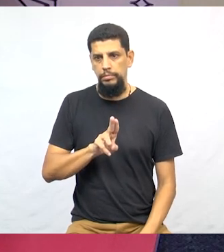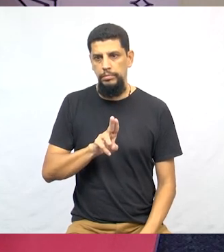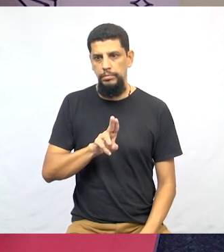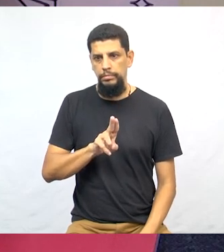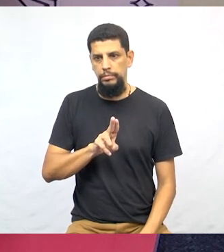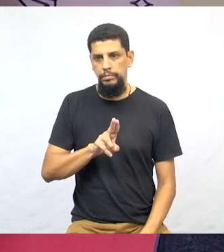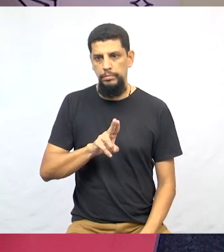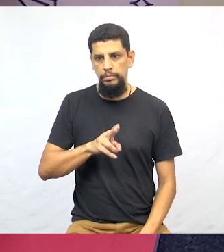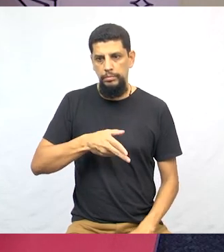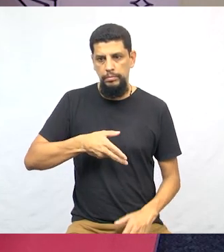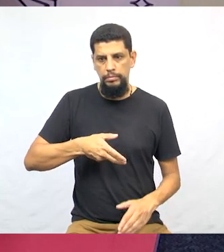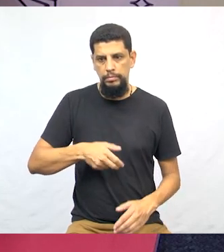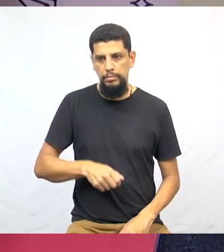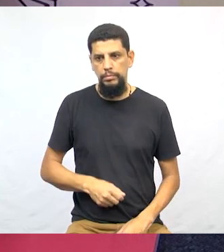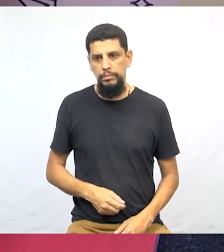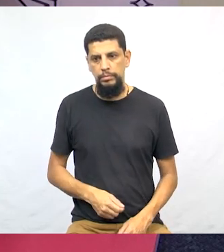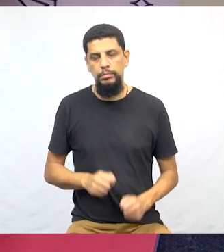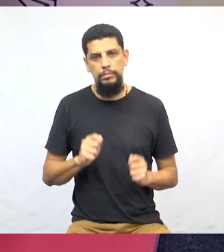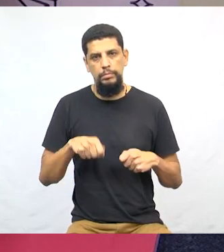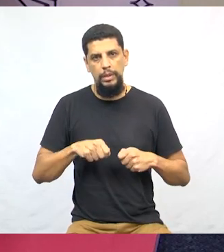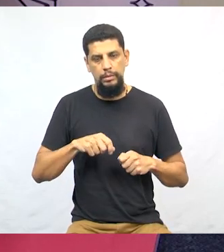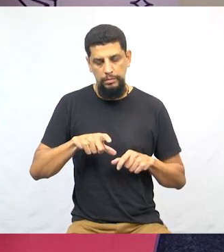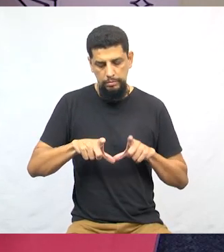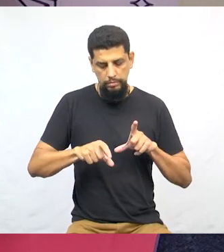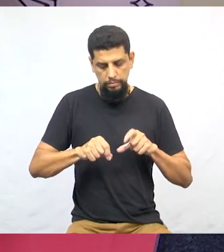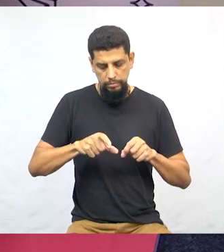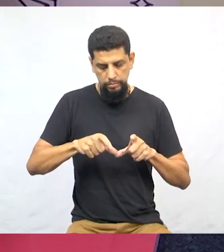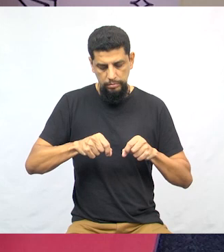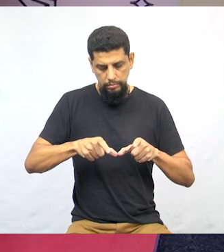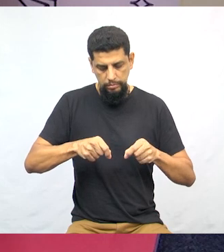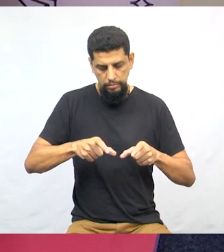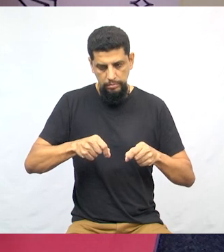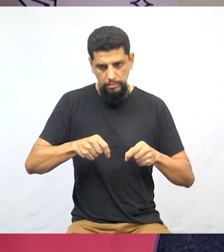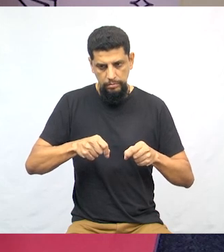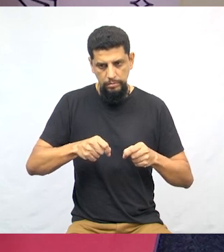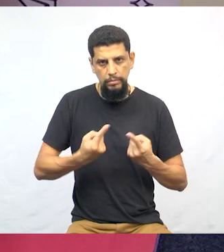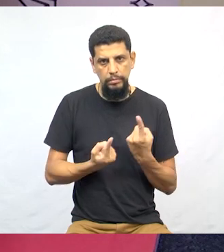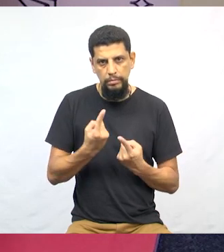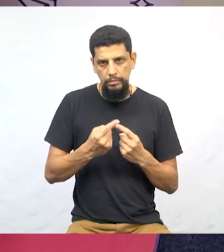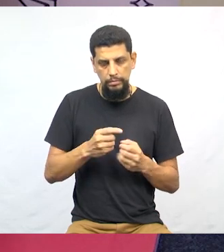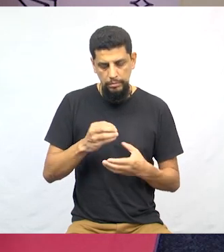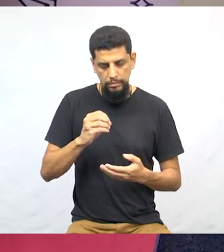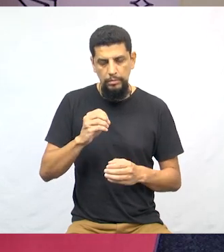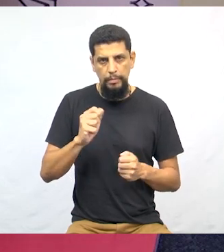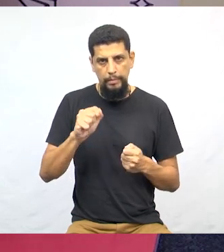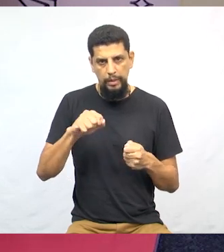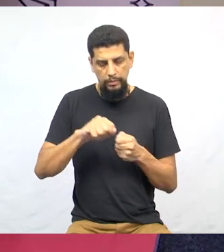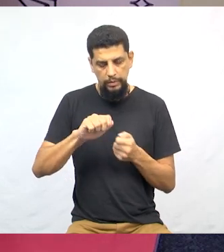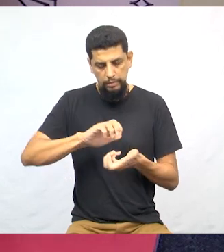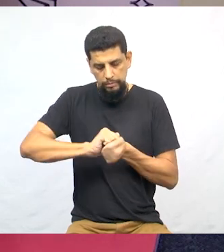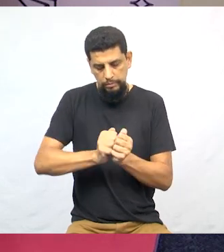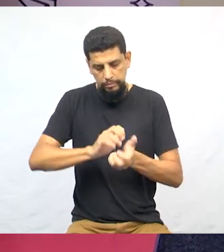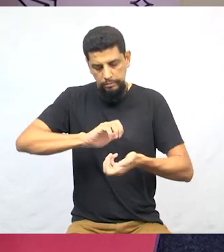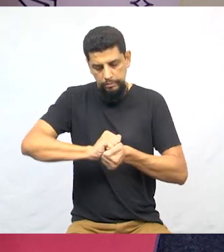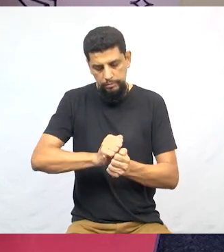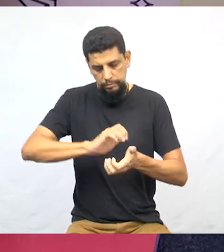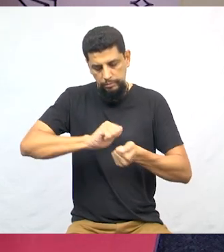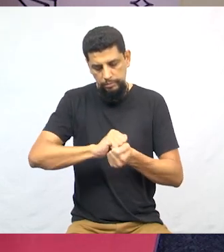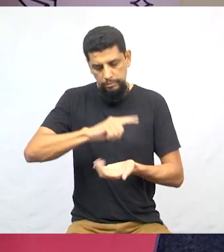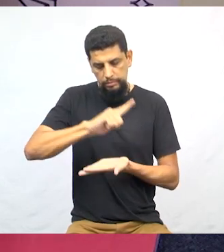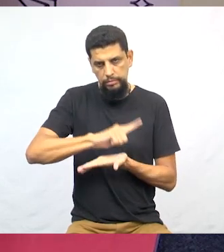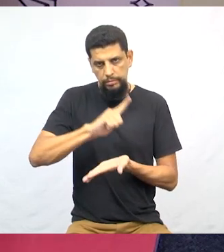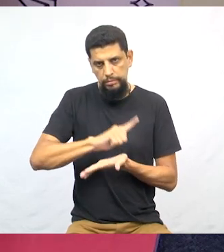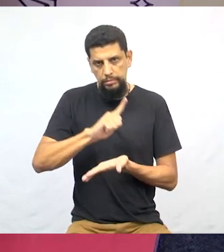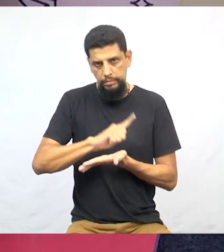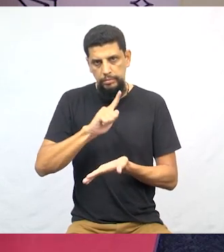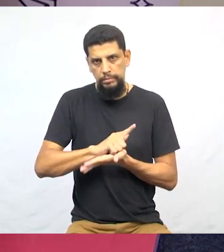este pegador. As crianças podem brincar também em casa. Elas podem ver que bolinhas elas têm, aí pode fazer até de papel, pedir para a